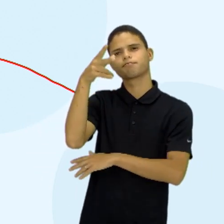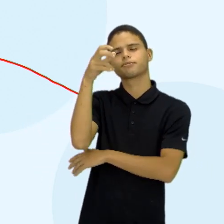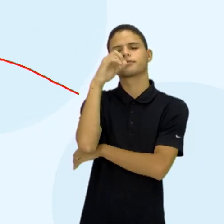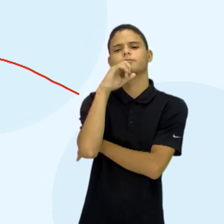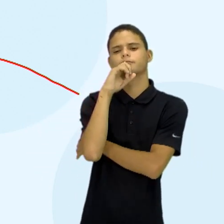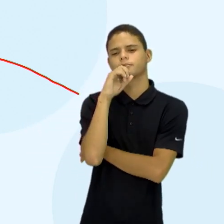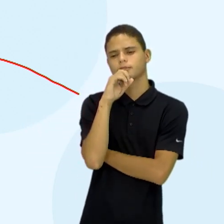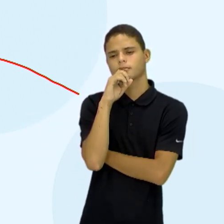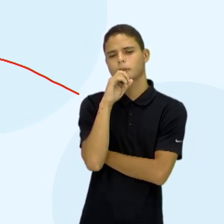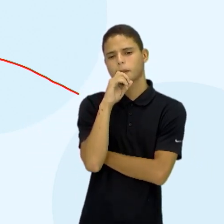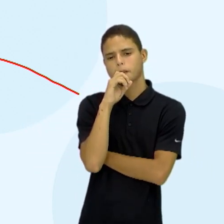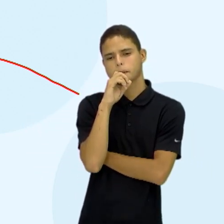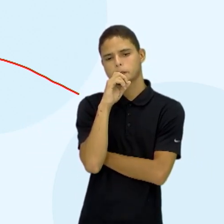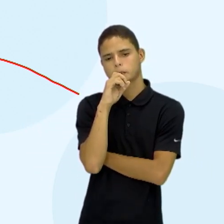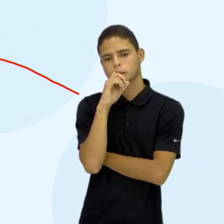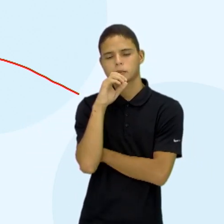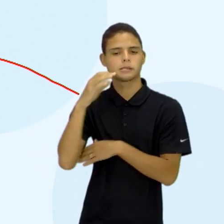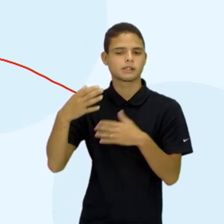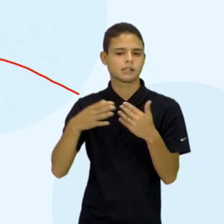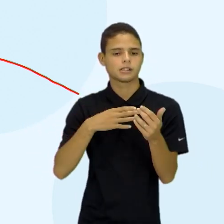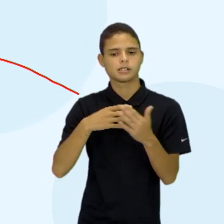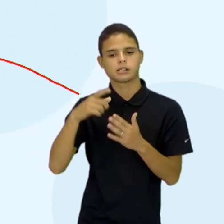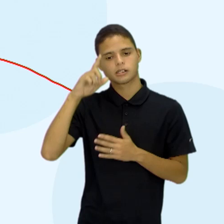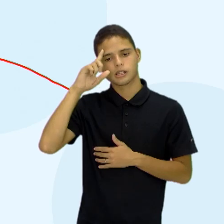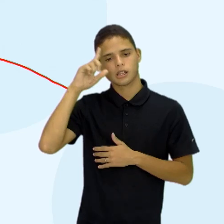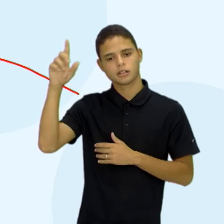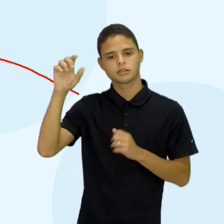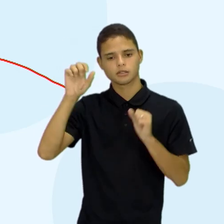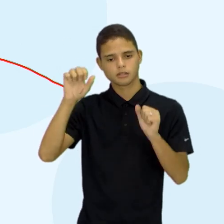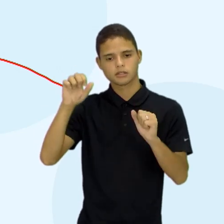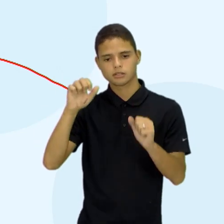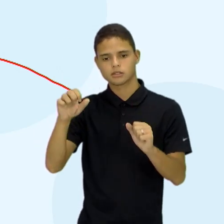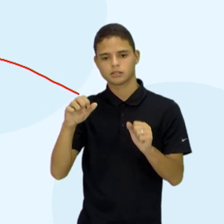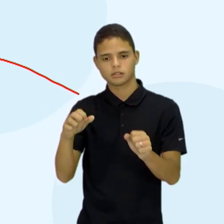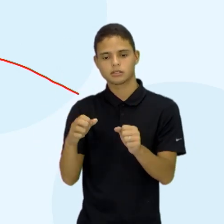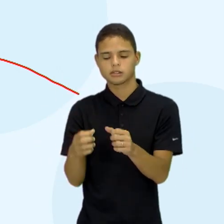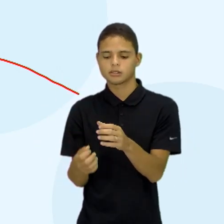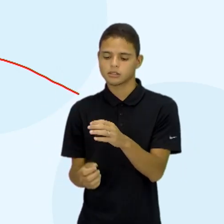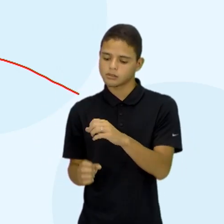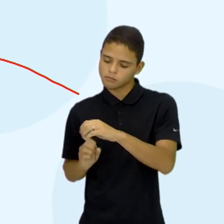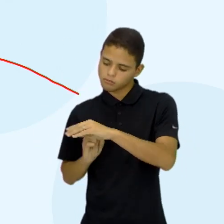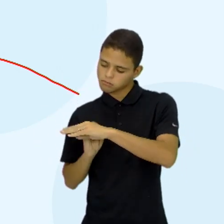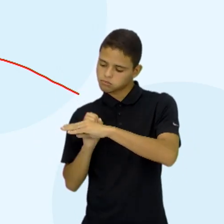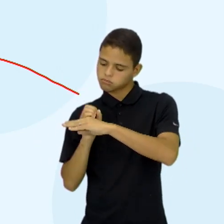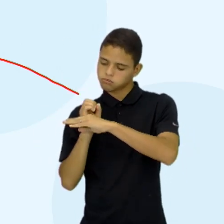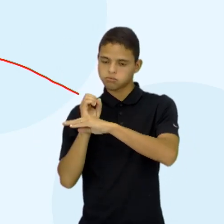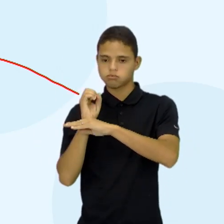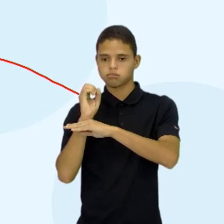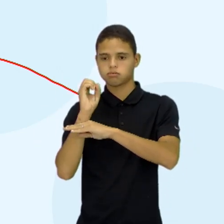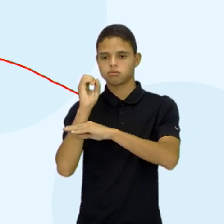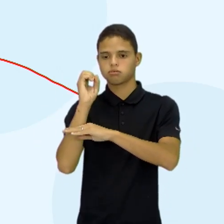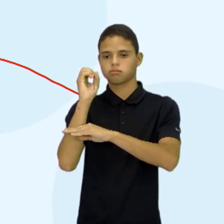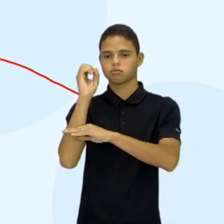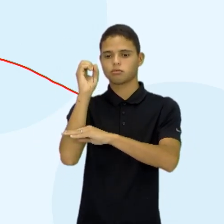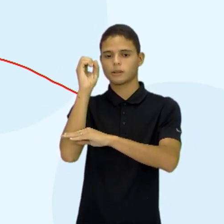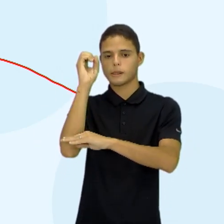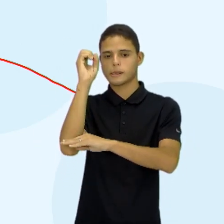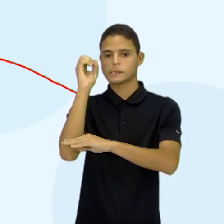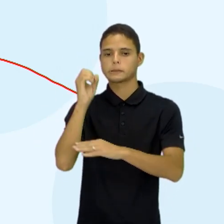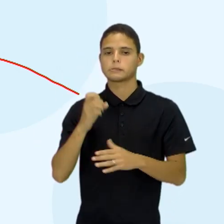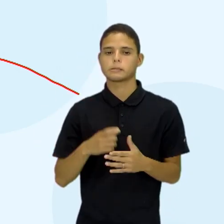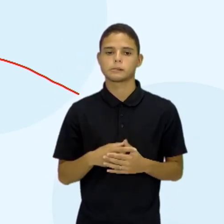ele num determinado dia qualquer ele pode nascer aqui na verdade não é o sol que nasce tá o movimento da terra mas